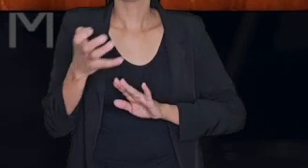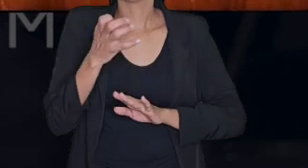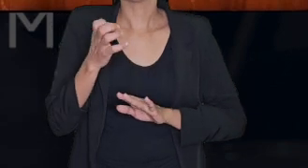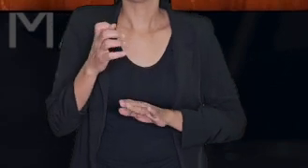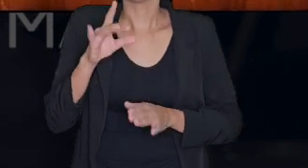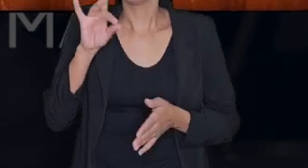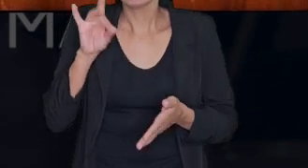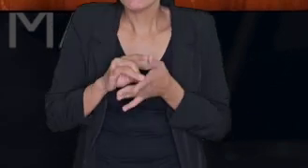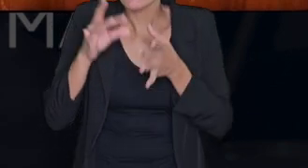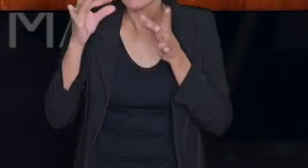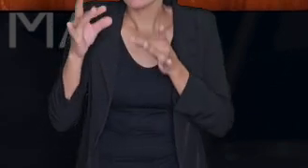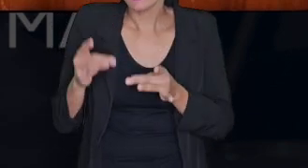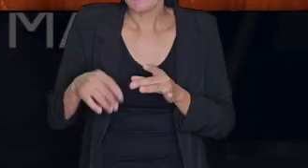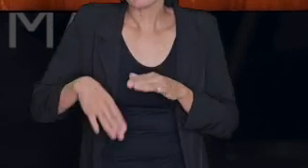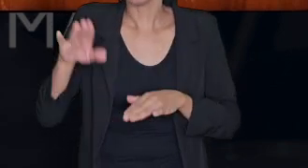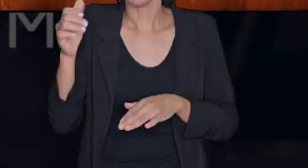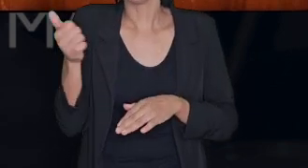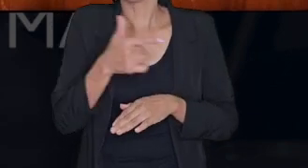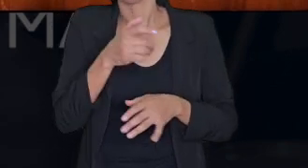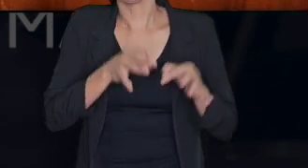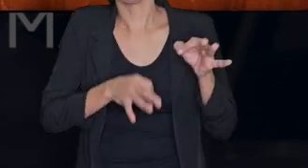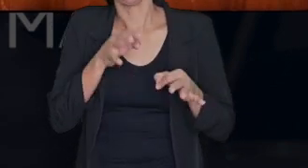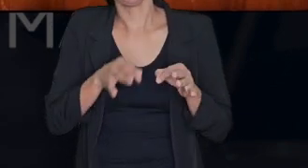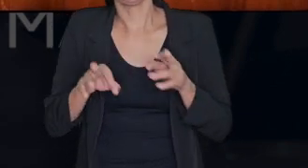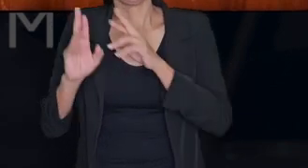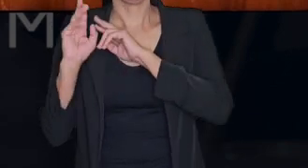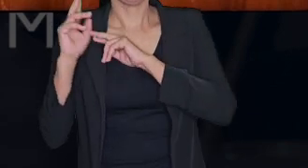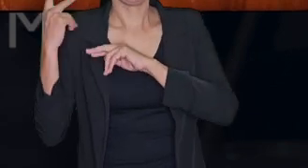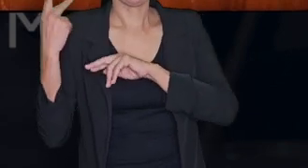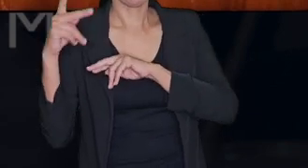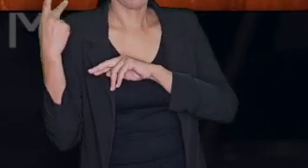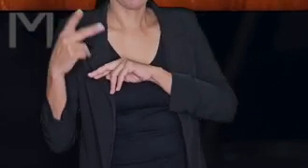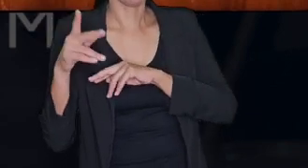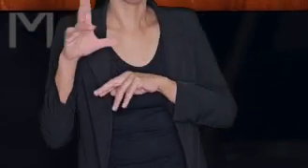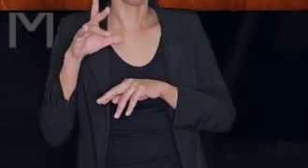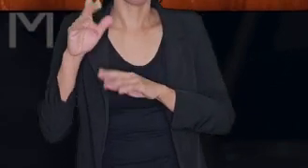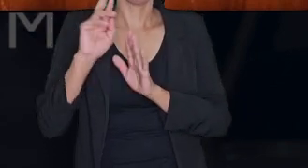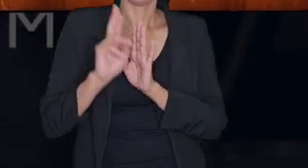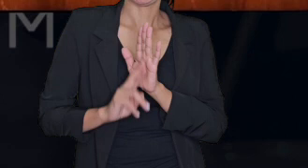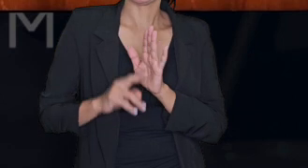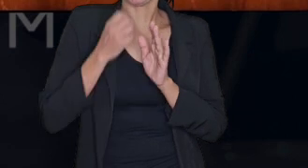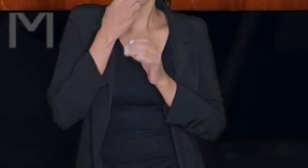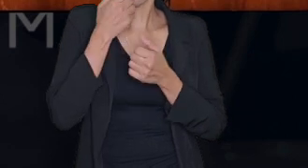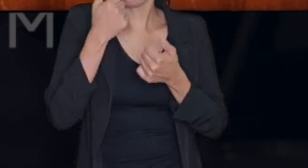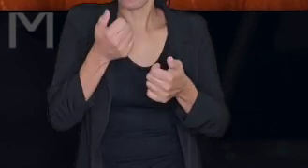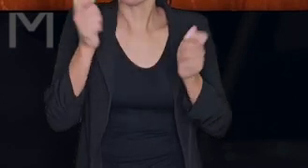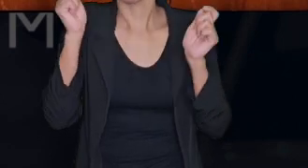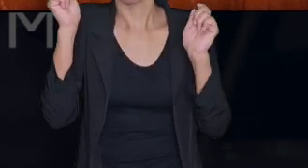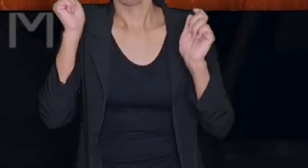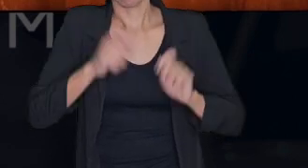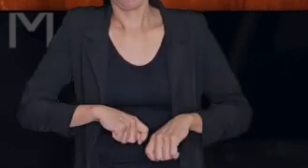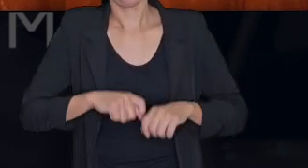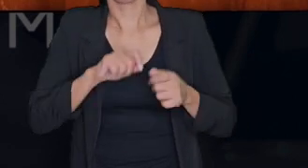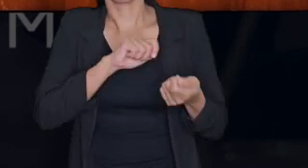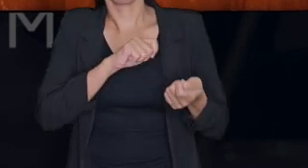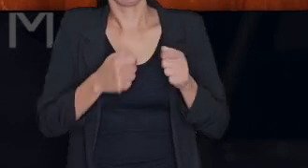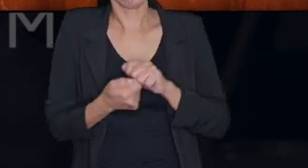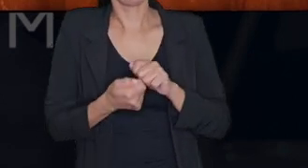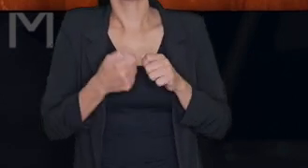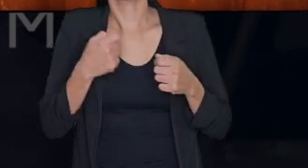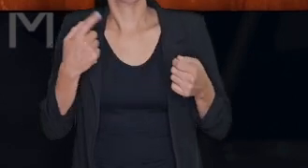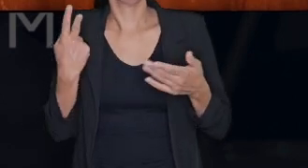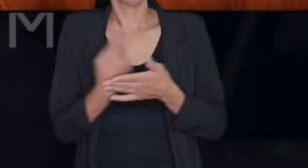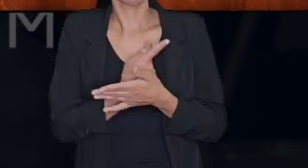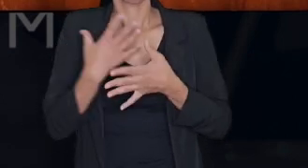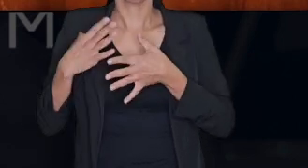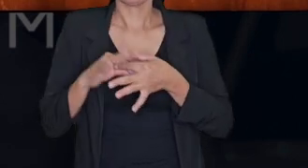ter também esse cuidado de não querer ser mais realista do que o rei. Com responsabilidade, com uma boa redação,